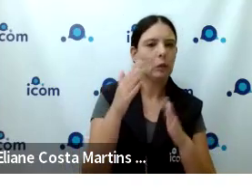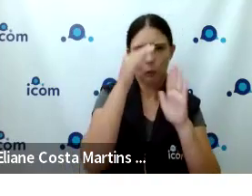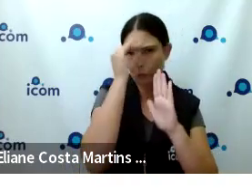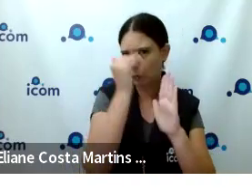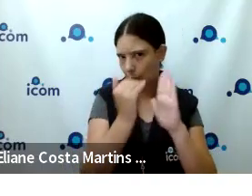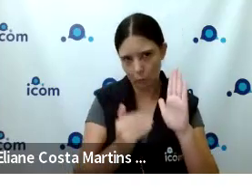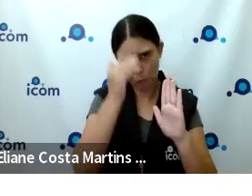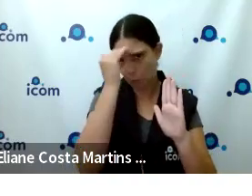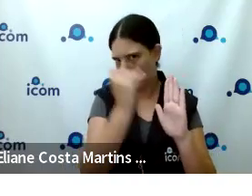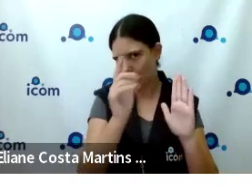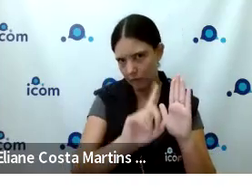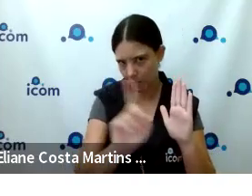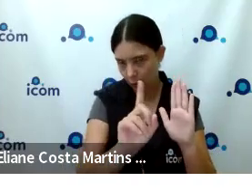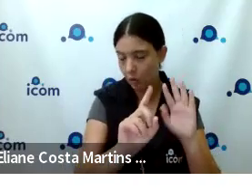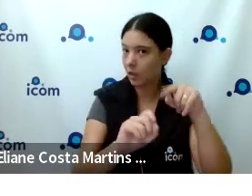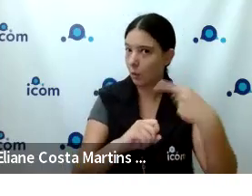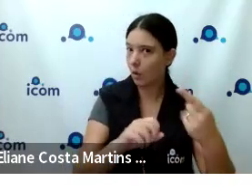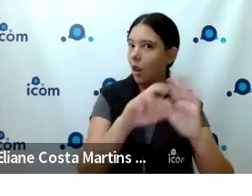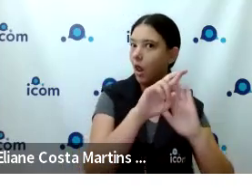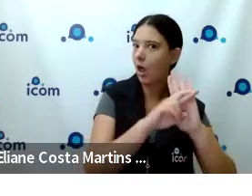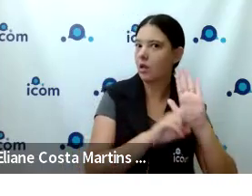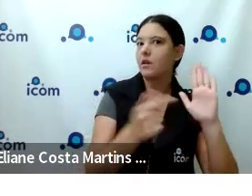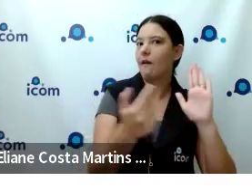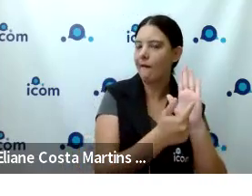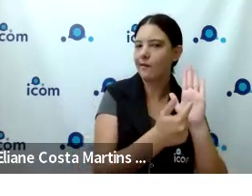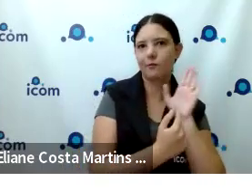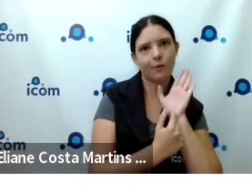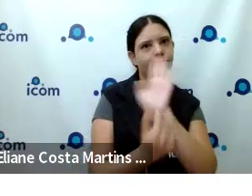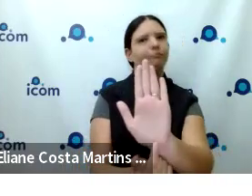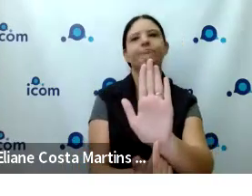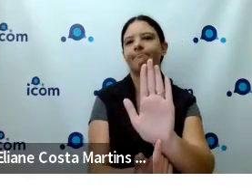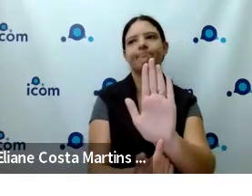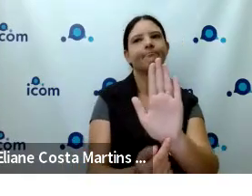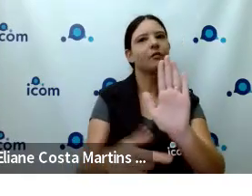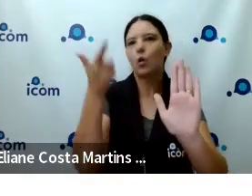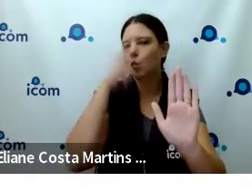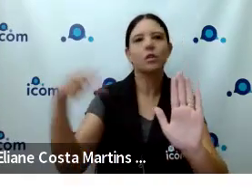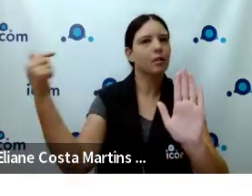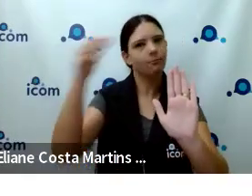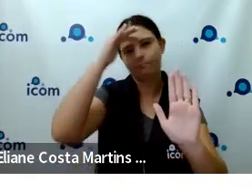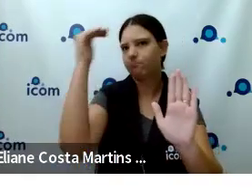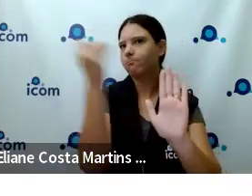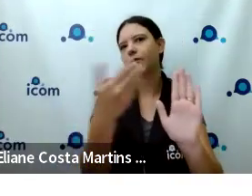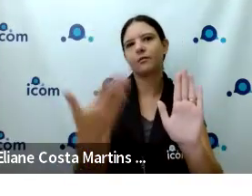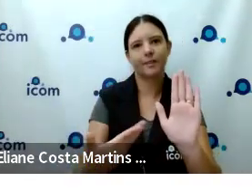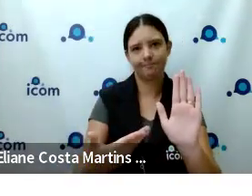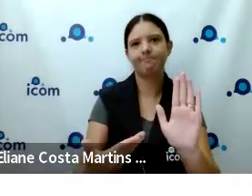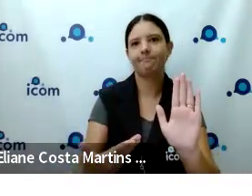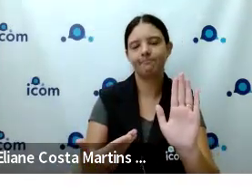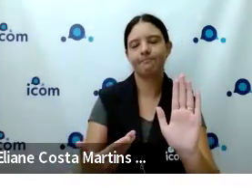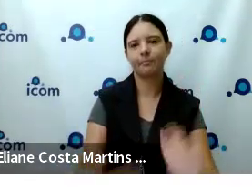descumprimentos, as normas serão cumpridas de um jeito ou de outro. E isso significa